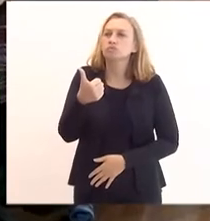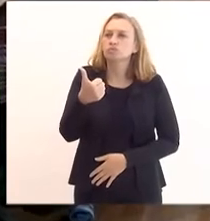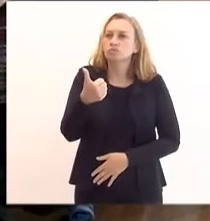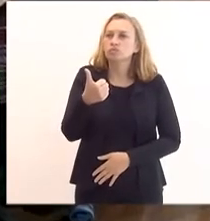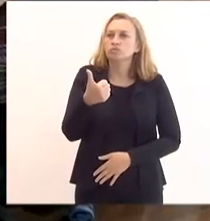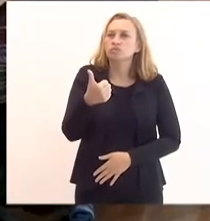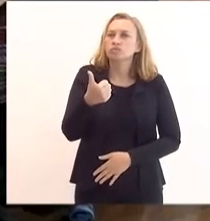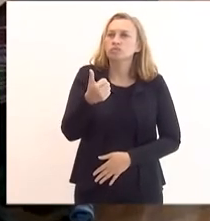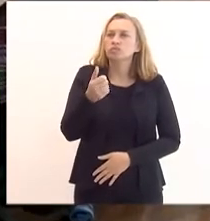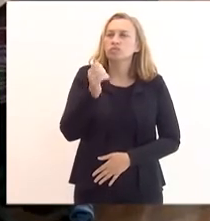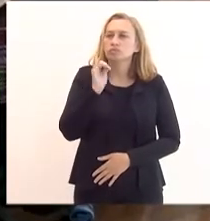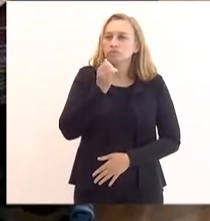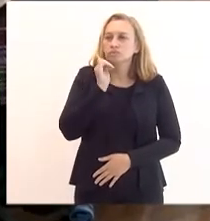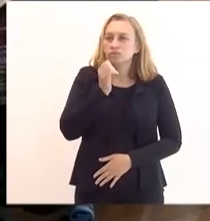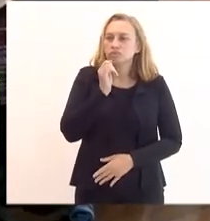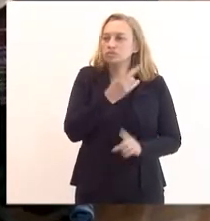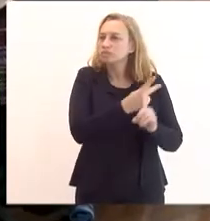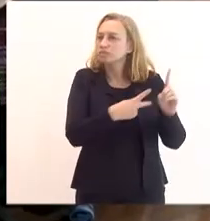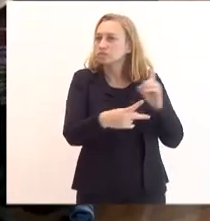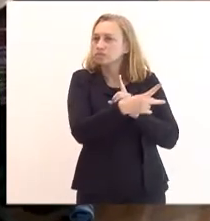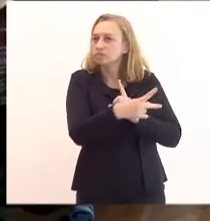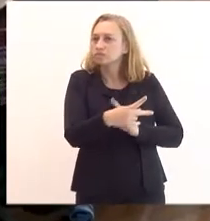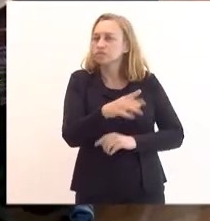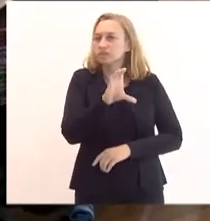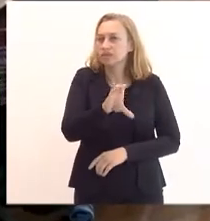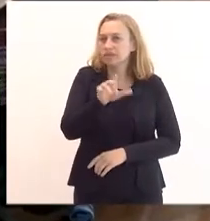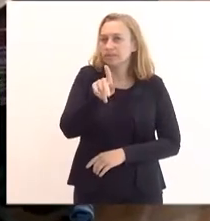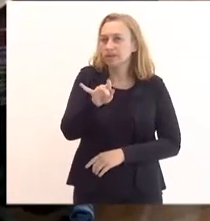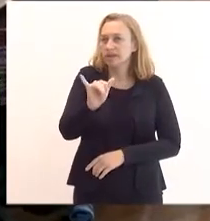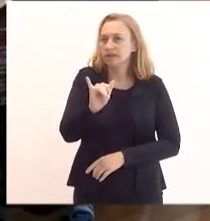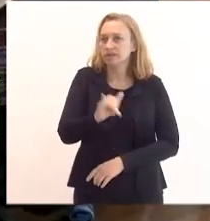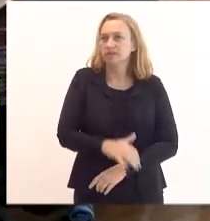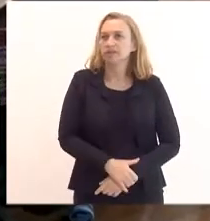relatório da CPI do Rio Previdência.